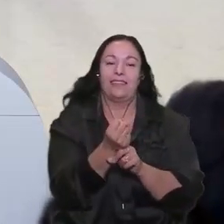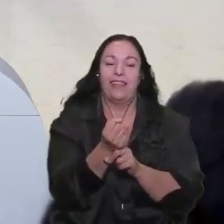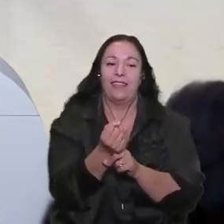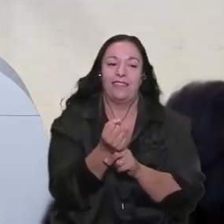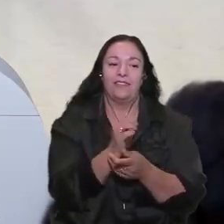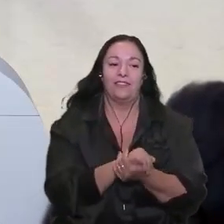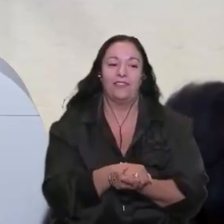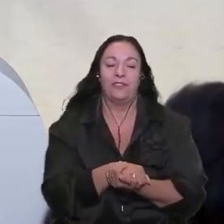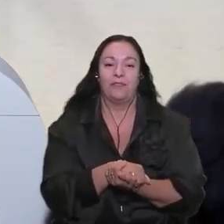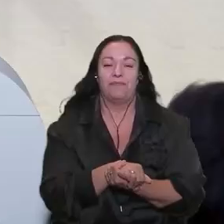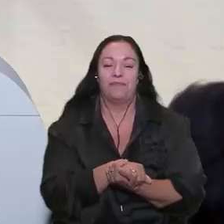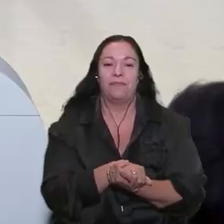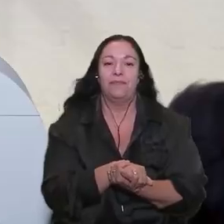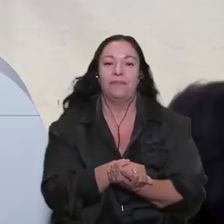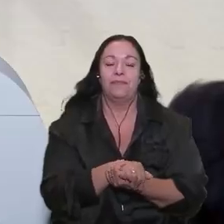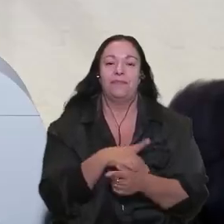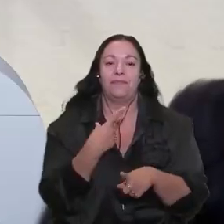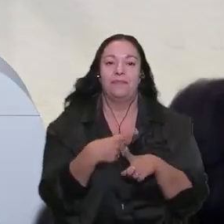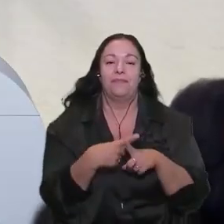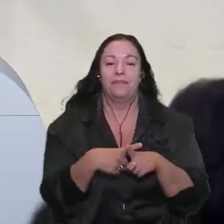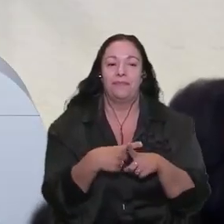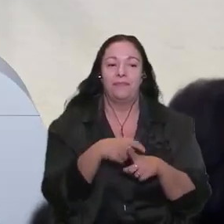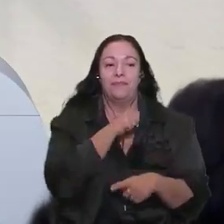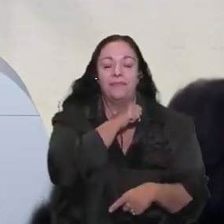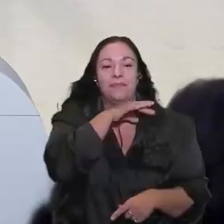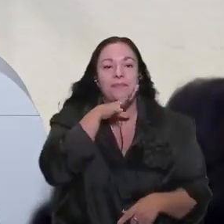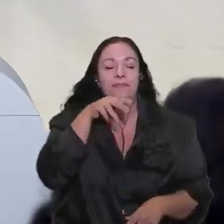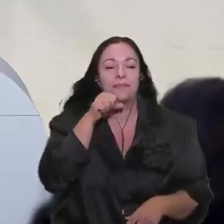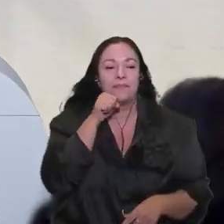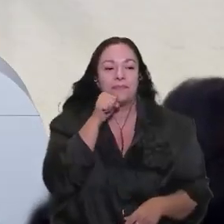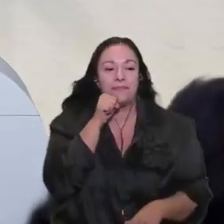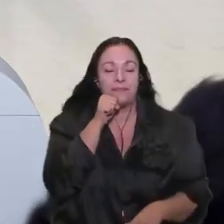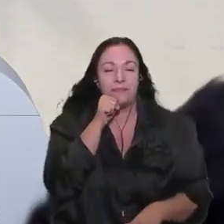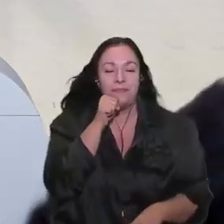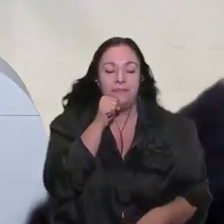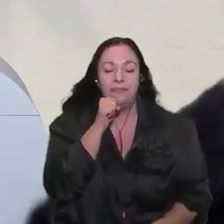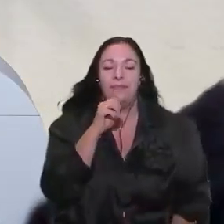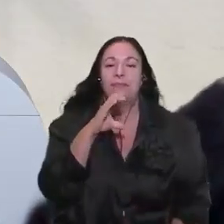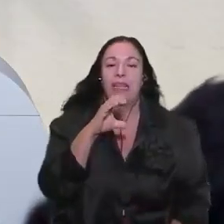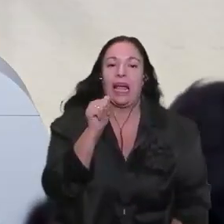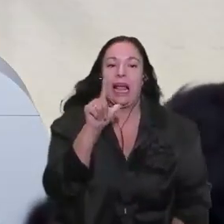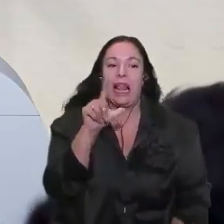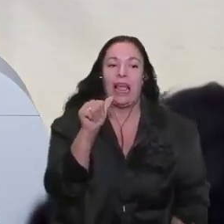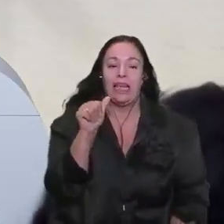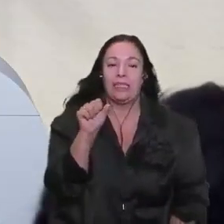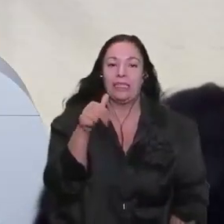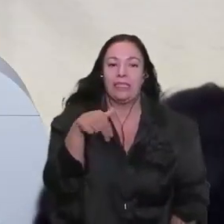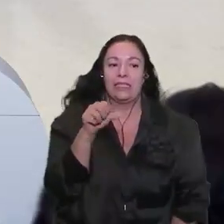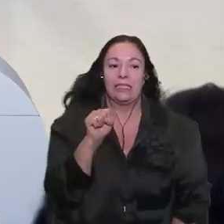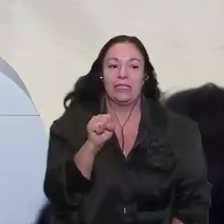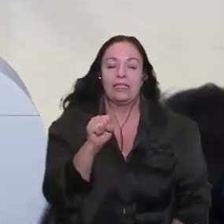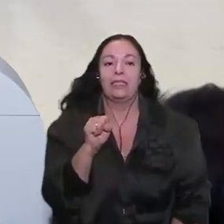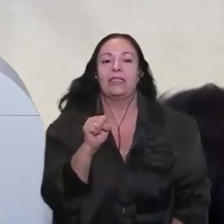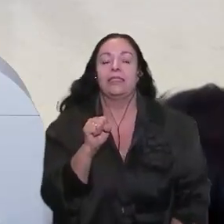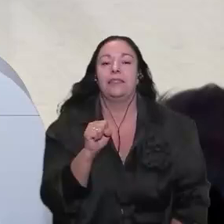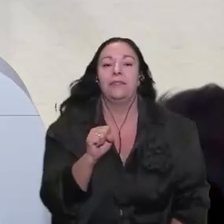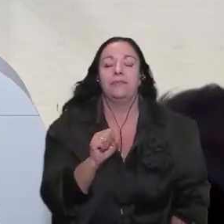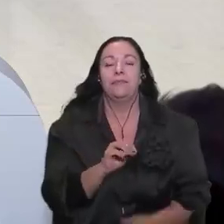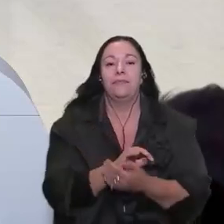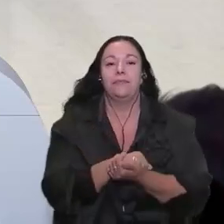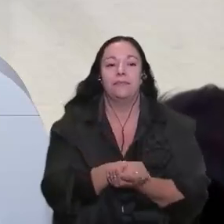gente. Porque as orcas, os clãs com essas orcas menopausídicas, né, não sei se pode chamar